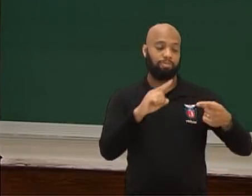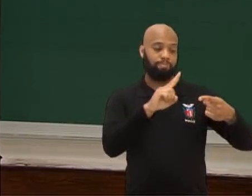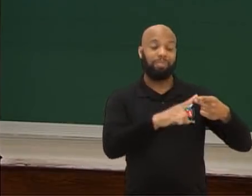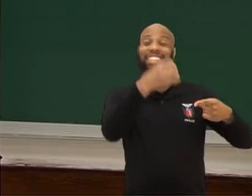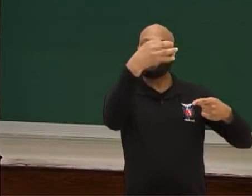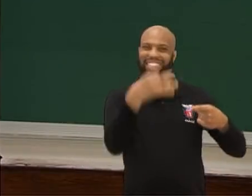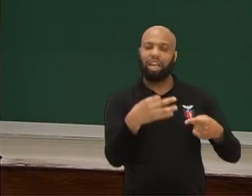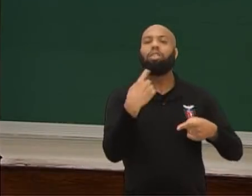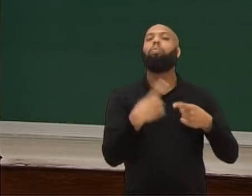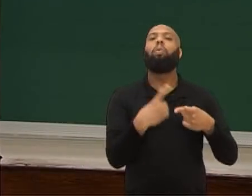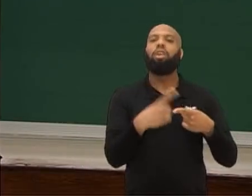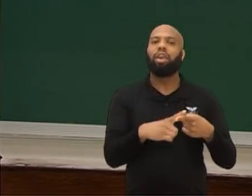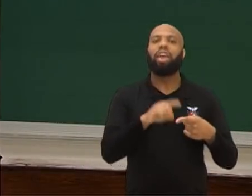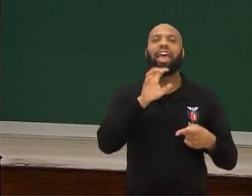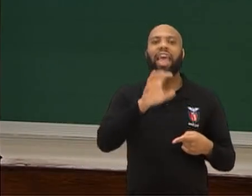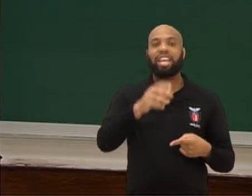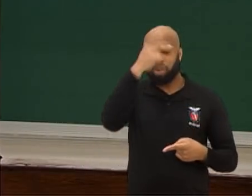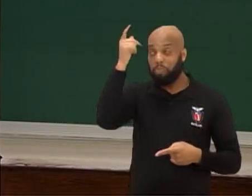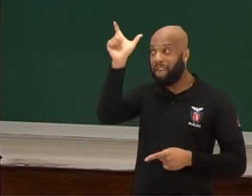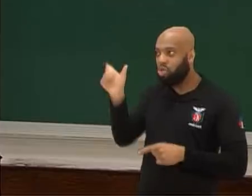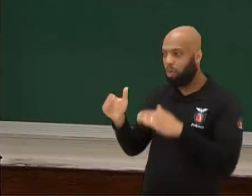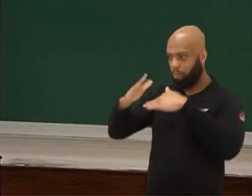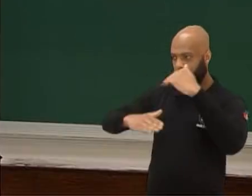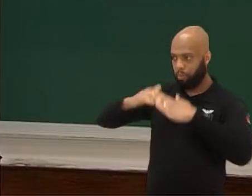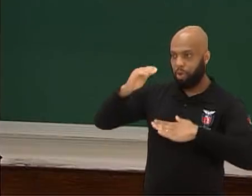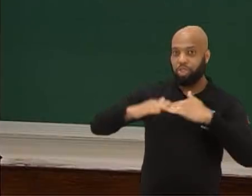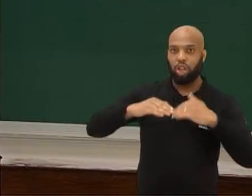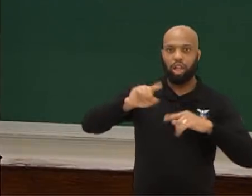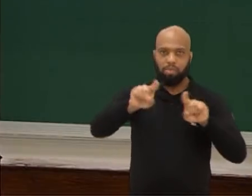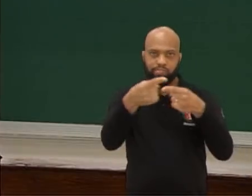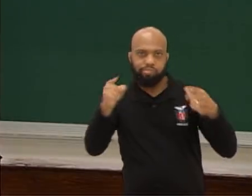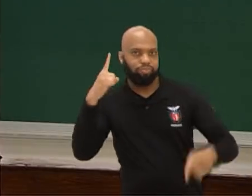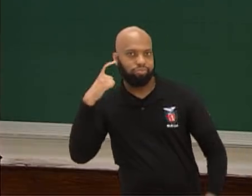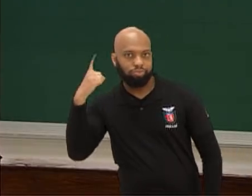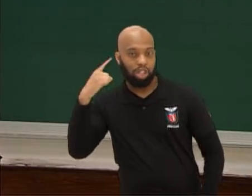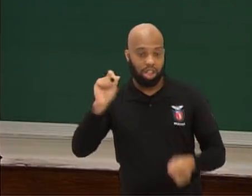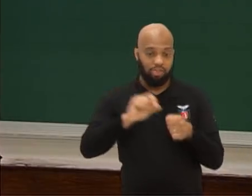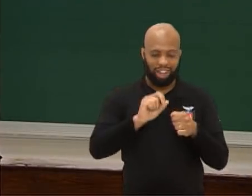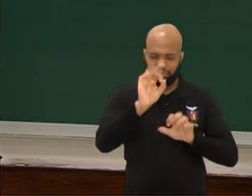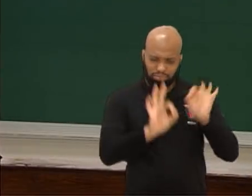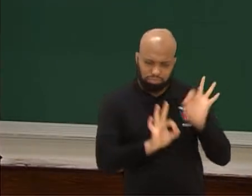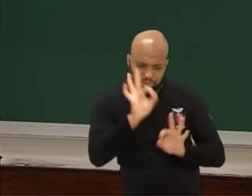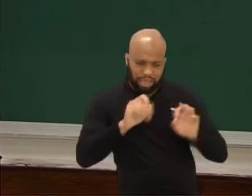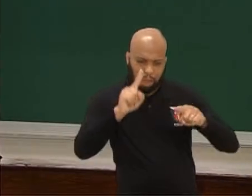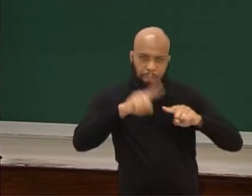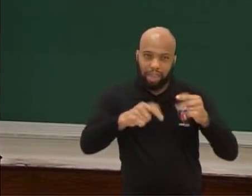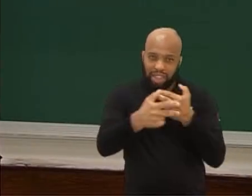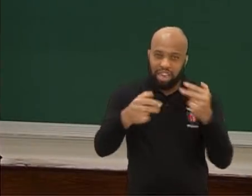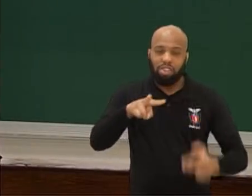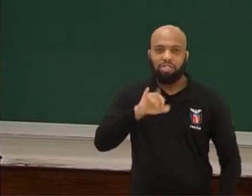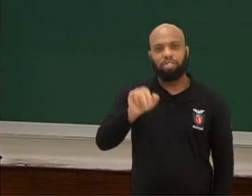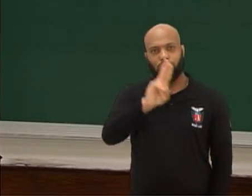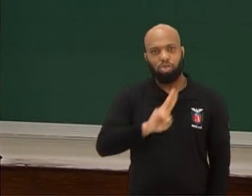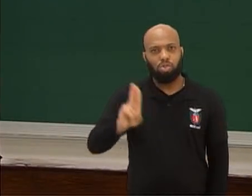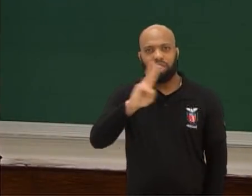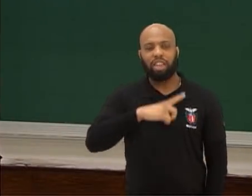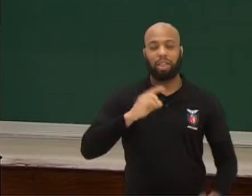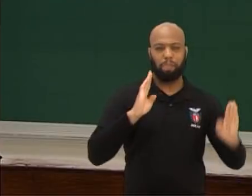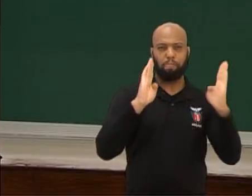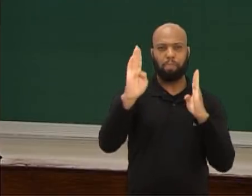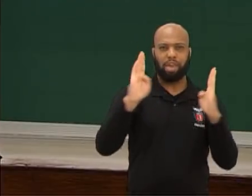alternativa correta porque é justamente isso que o sonoplasta faz. Ele vai elaborar o material sonoro que vai ser utilizado durante